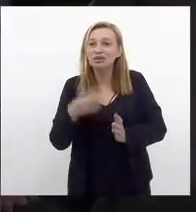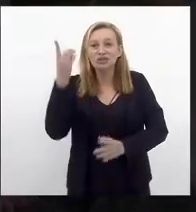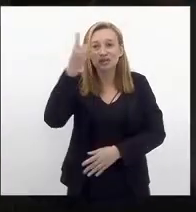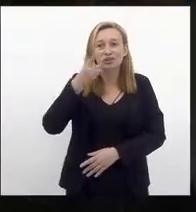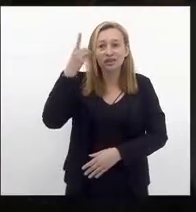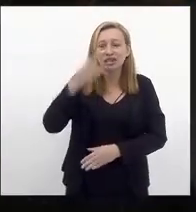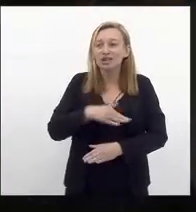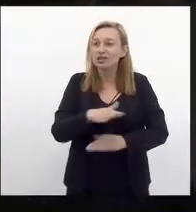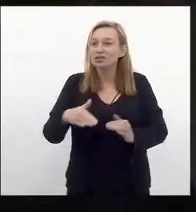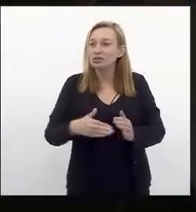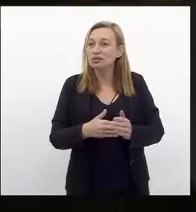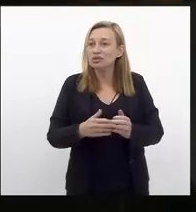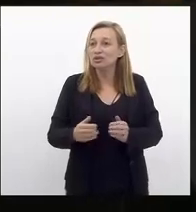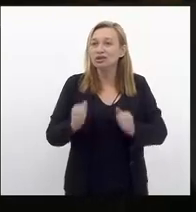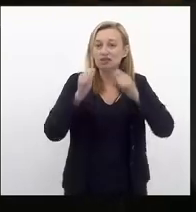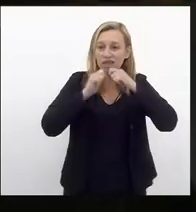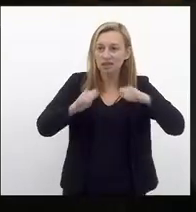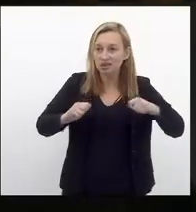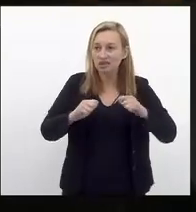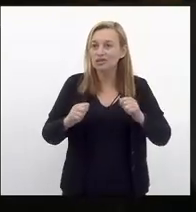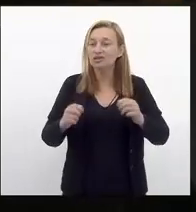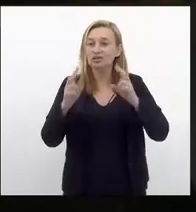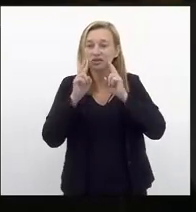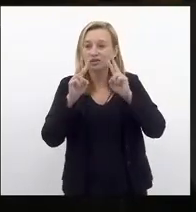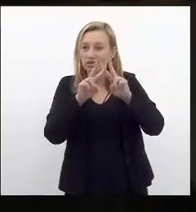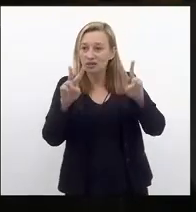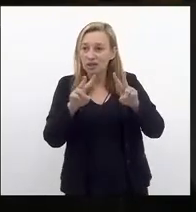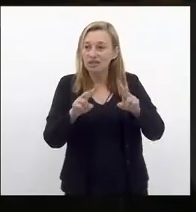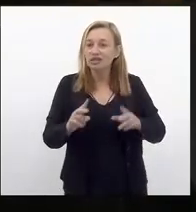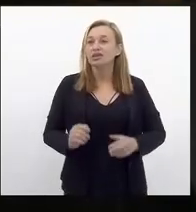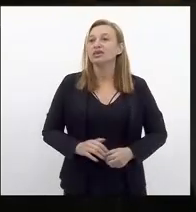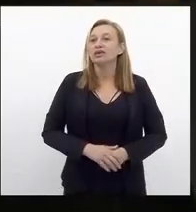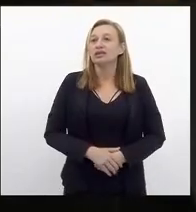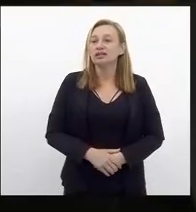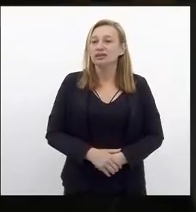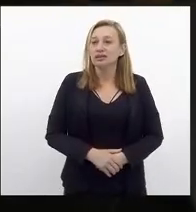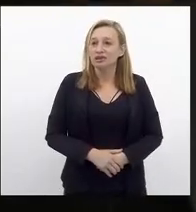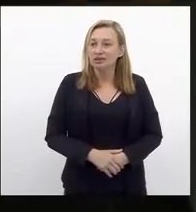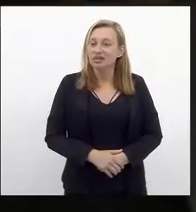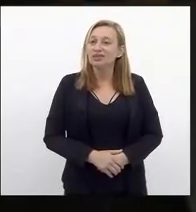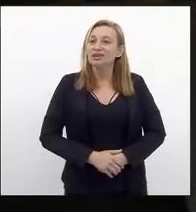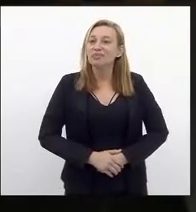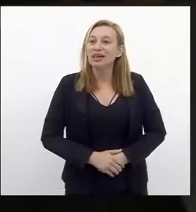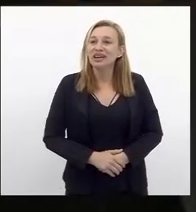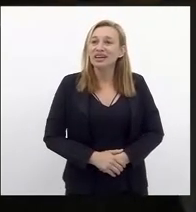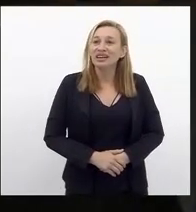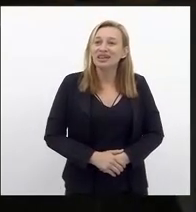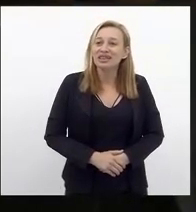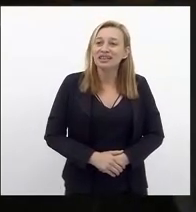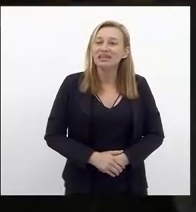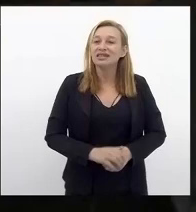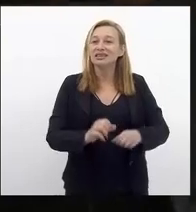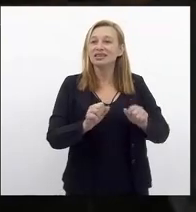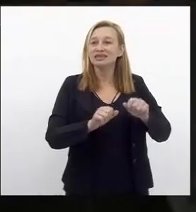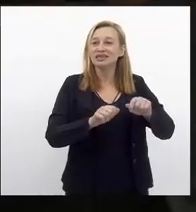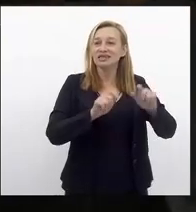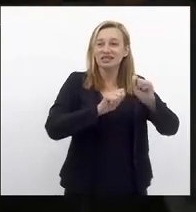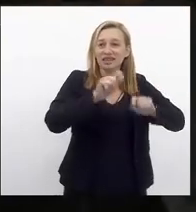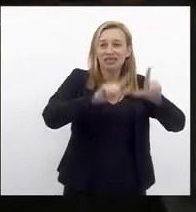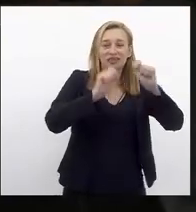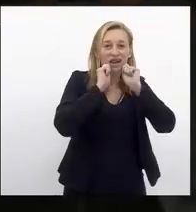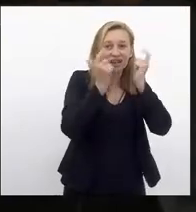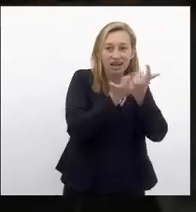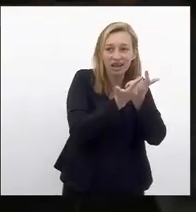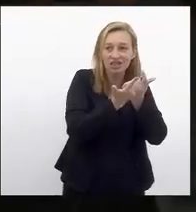todos que estão aqui assessores que estamos assistindo através da TV alerj nas redes sociais e